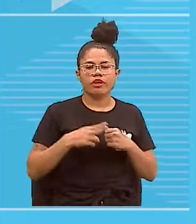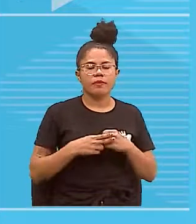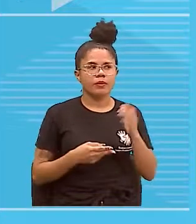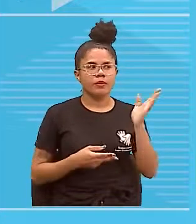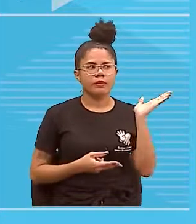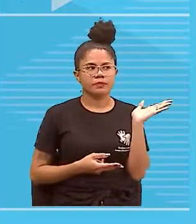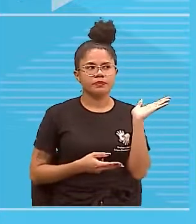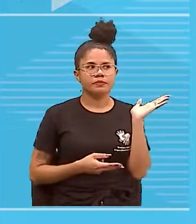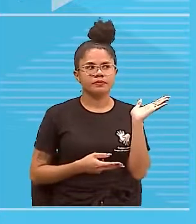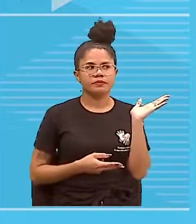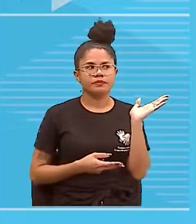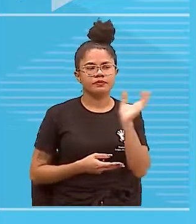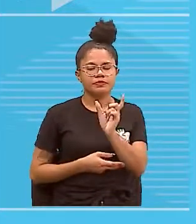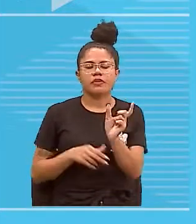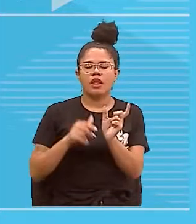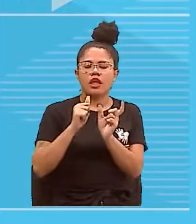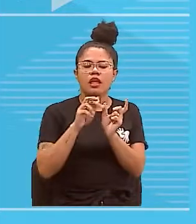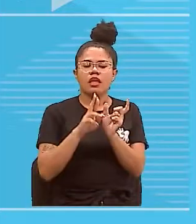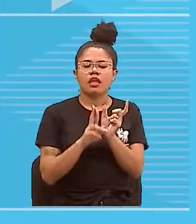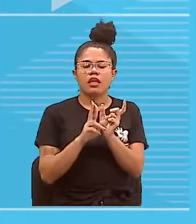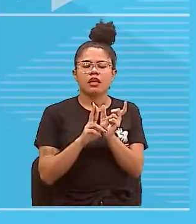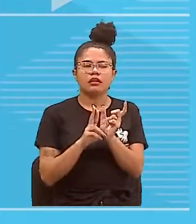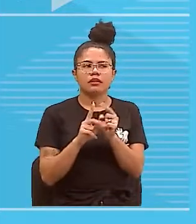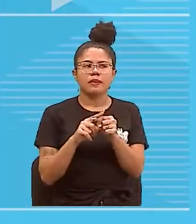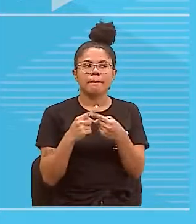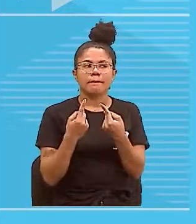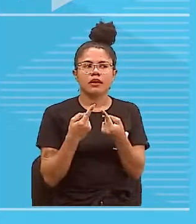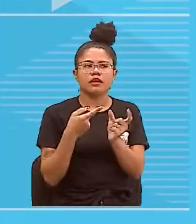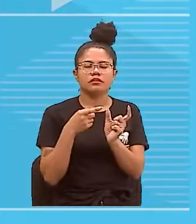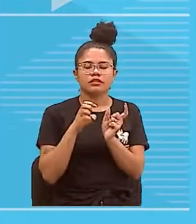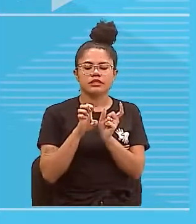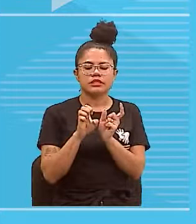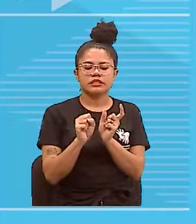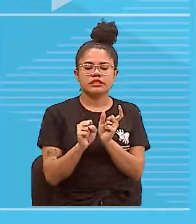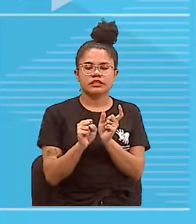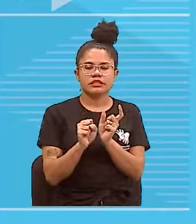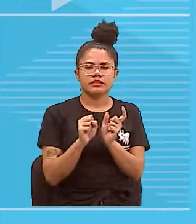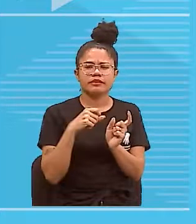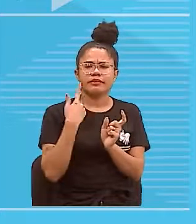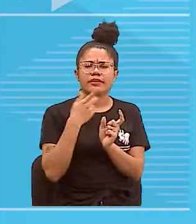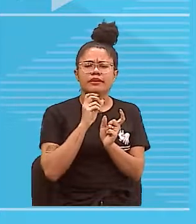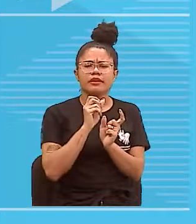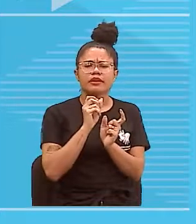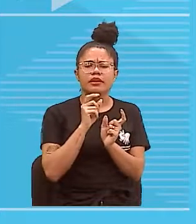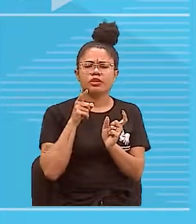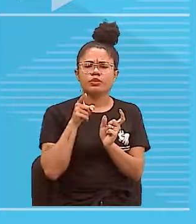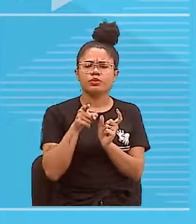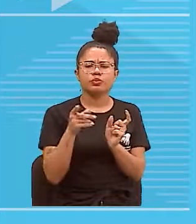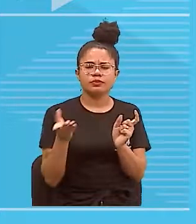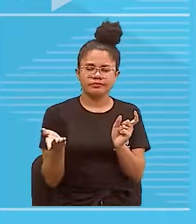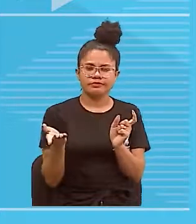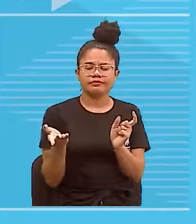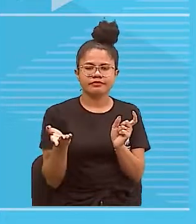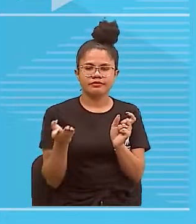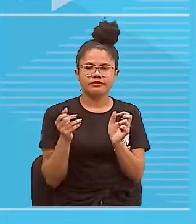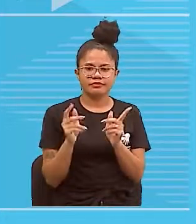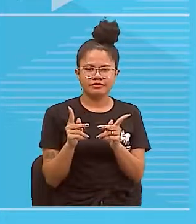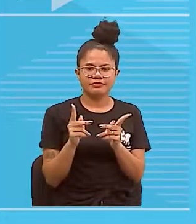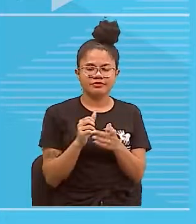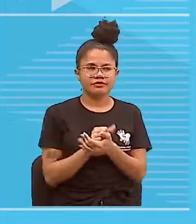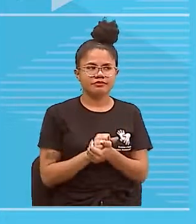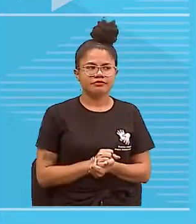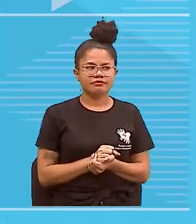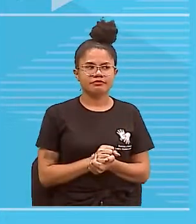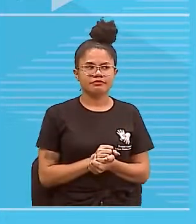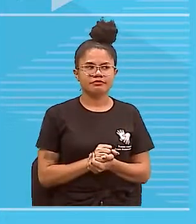termina em a r no hables não abrisse quem tu não abre esse tom terias tá vendo